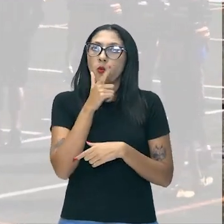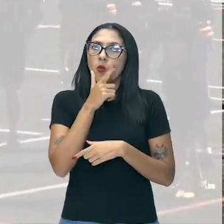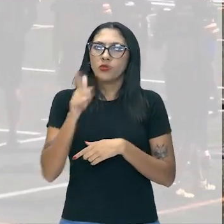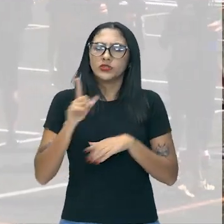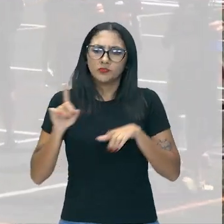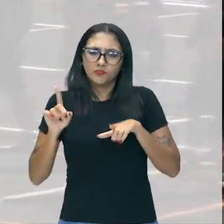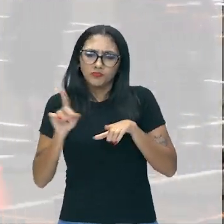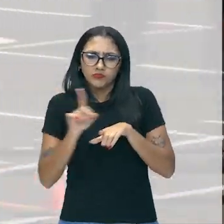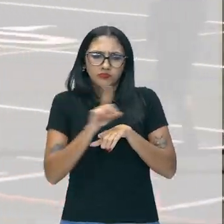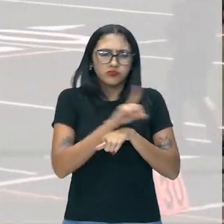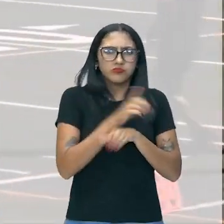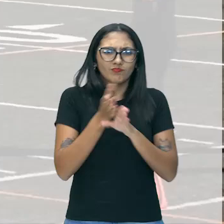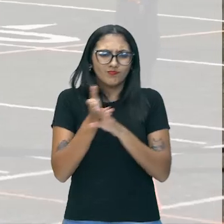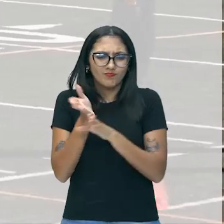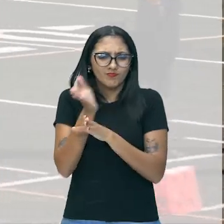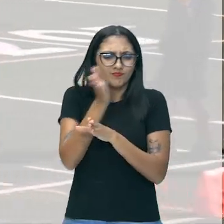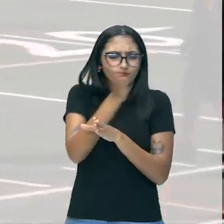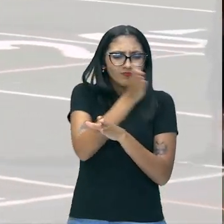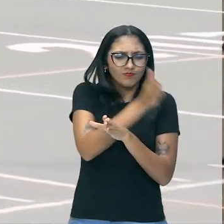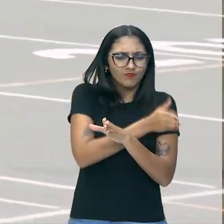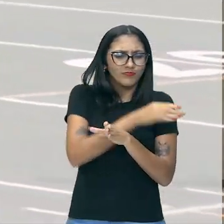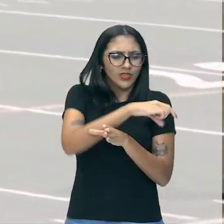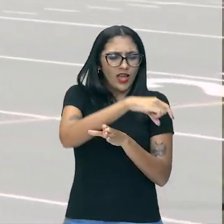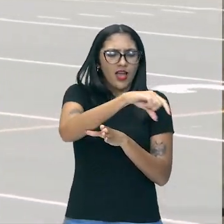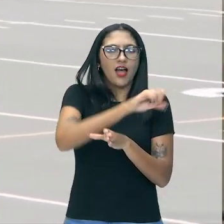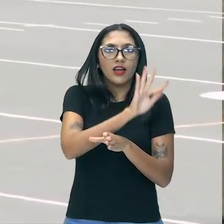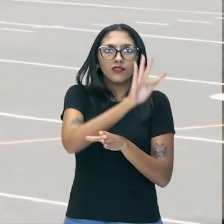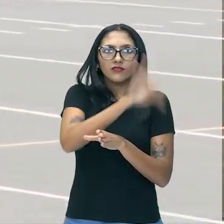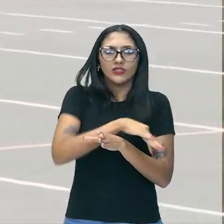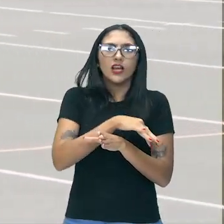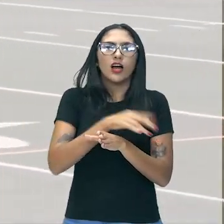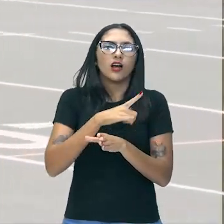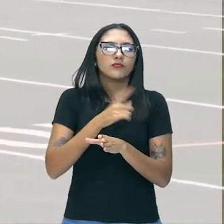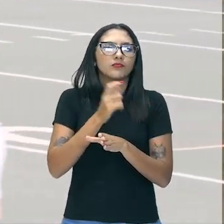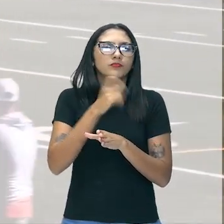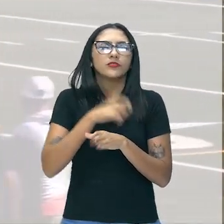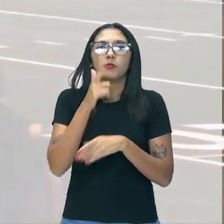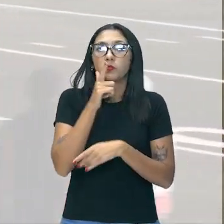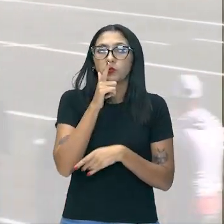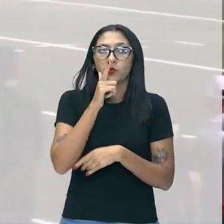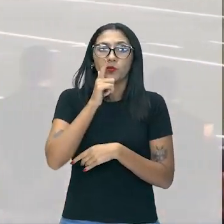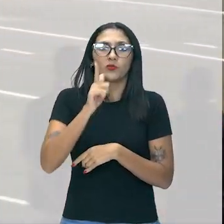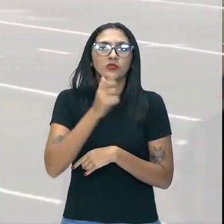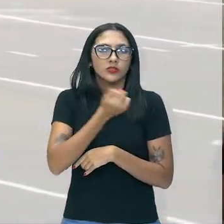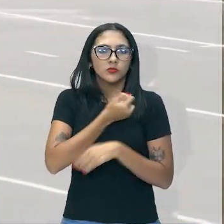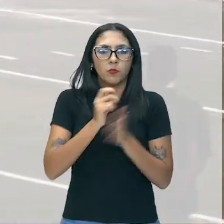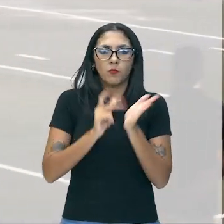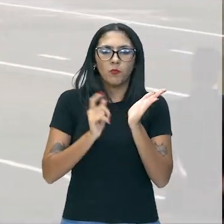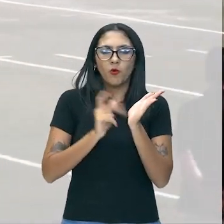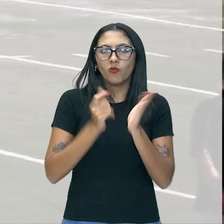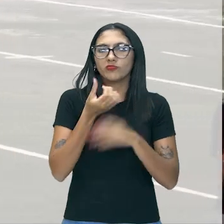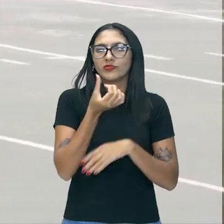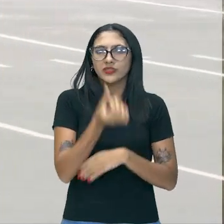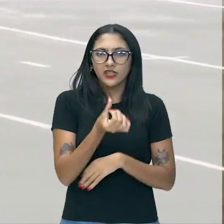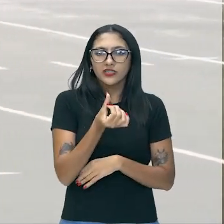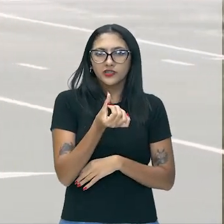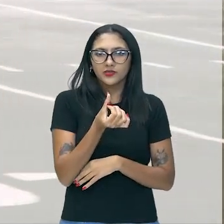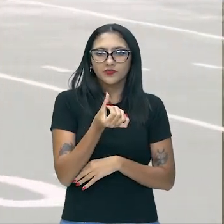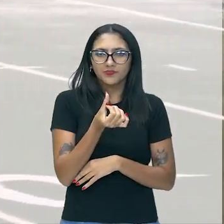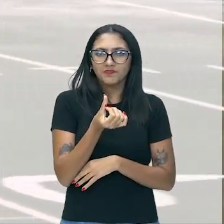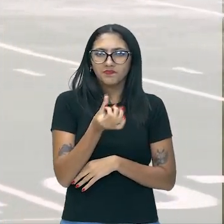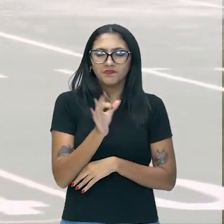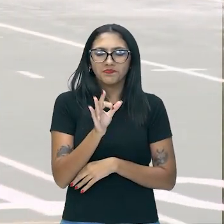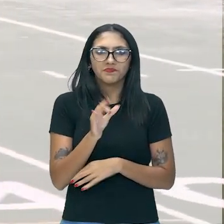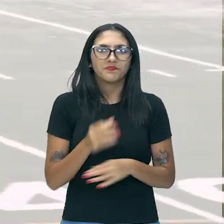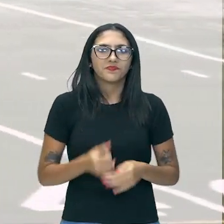lá atrás, onde eles vão poder pontuar, né, fazer ali 6 pontos através do touchdown.